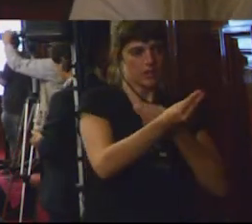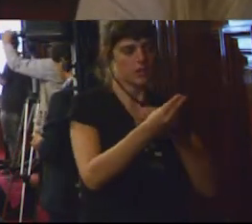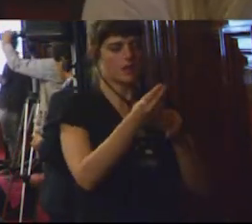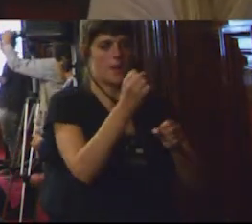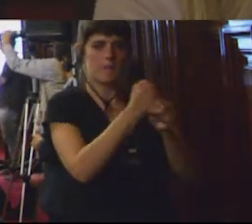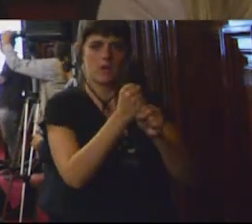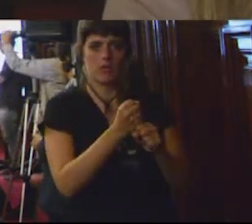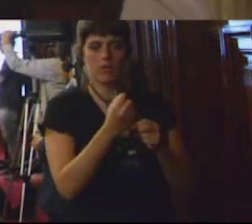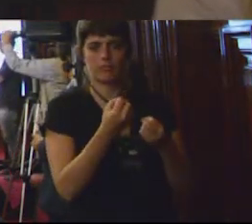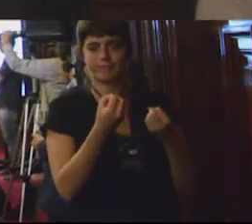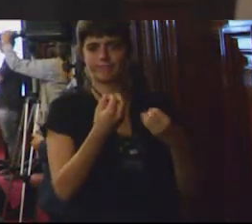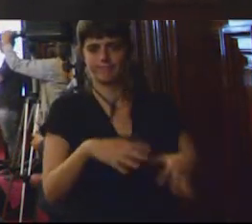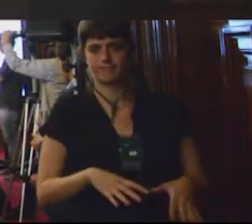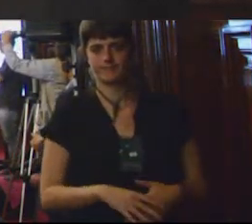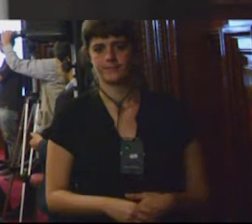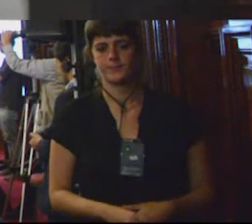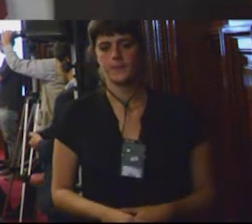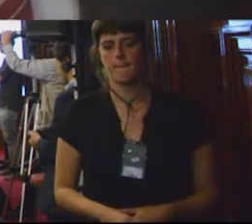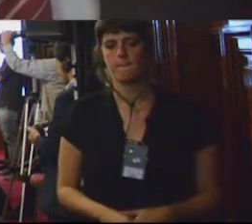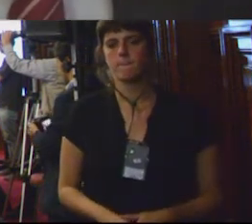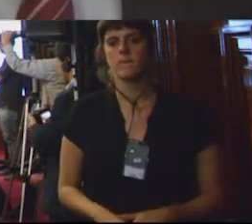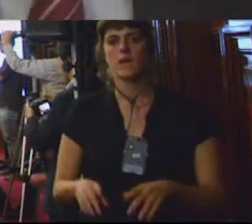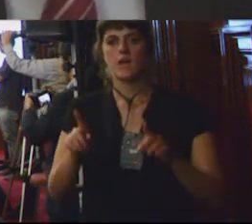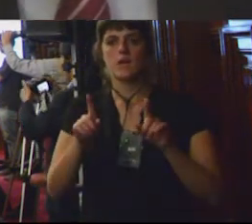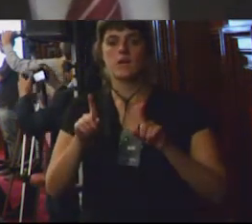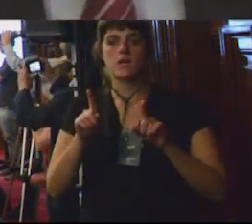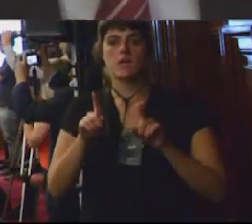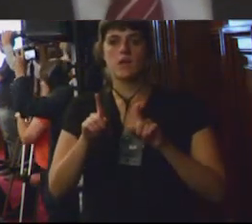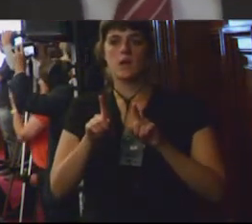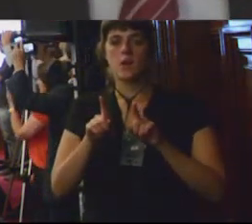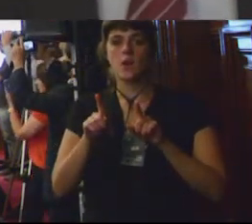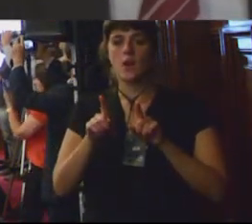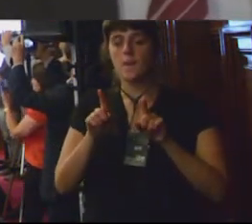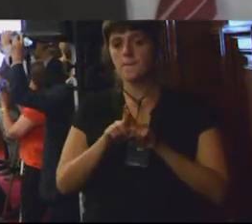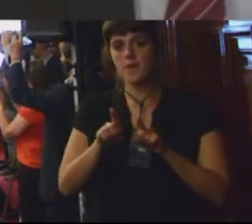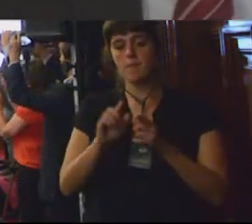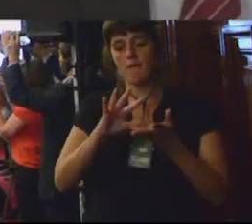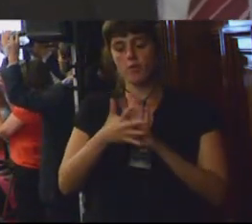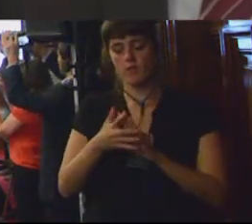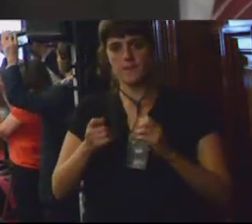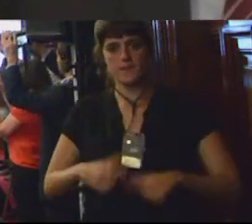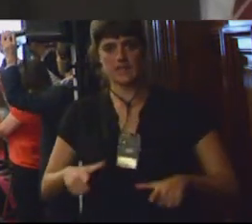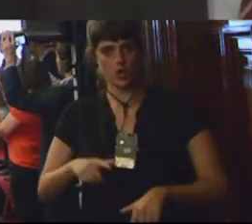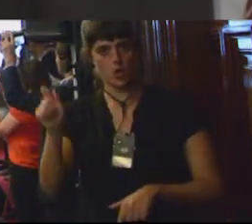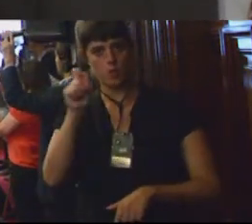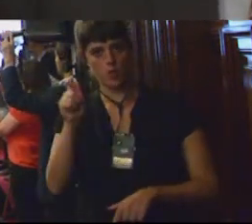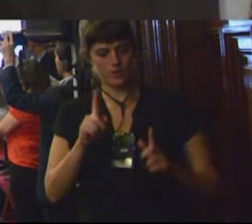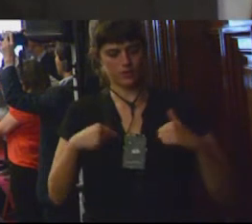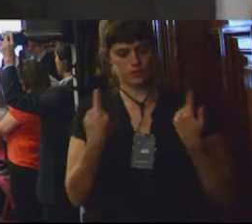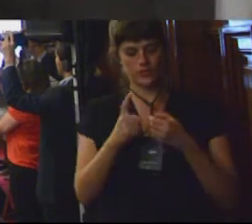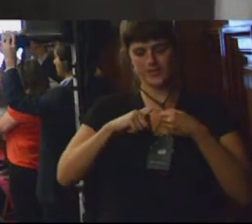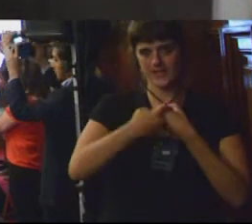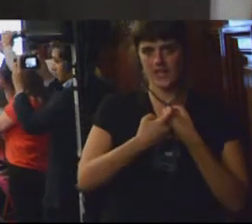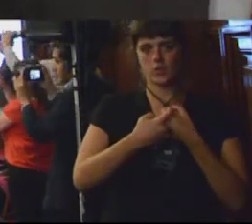Da mesma forma que a Anamata, de la misma forma que el Ministerio Público, nosotros, el Sindicato de